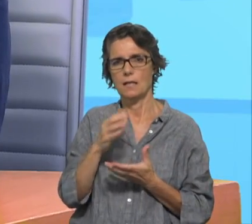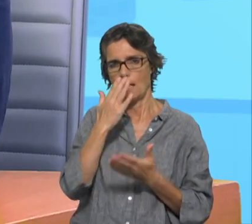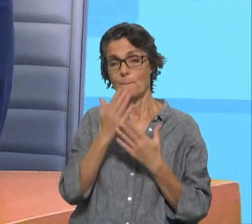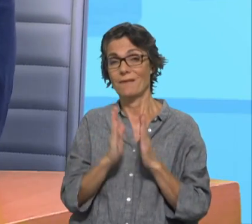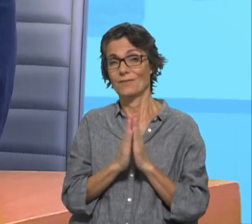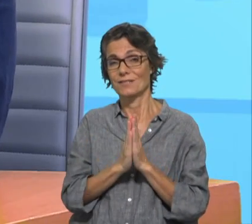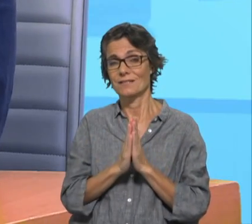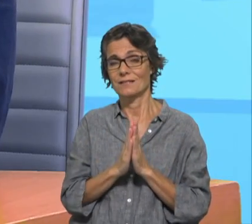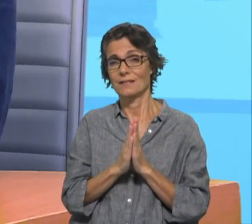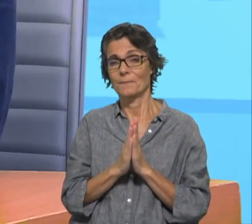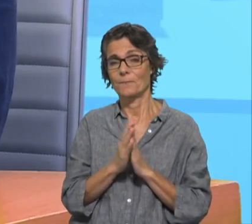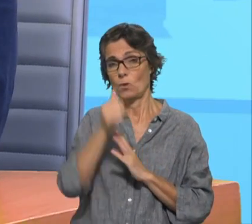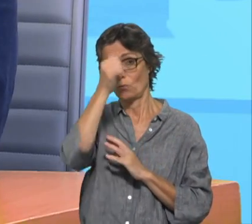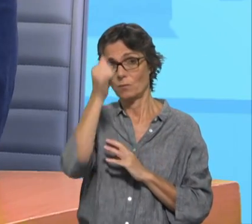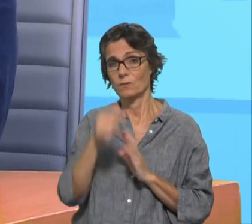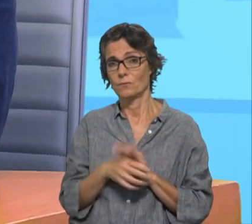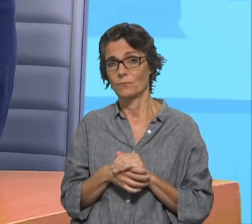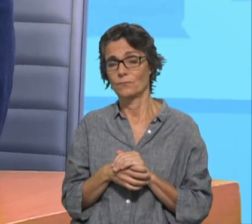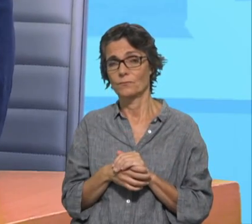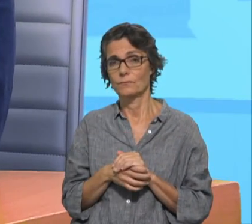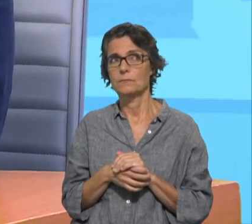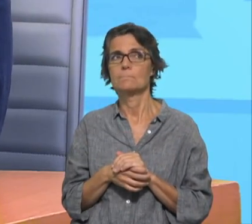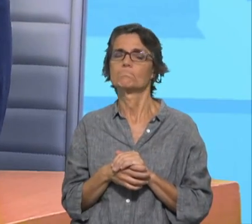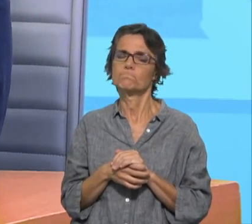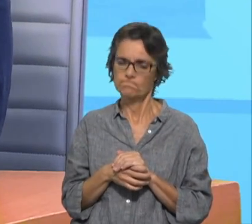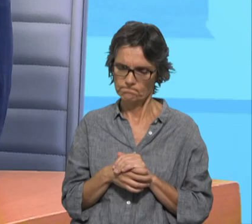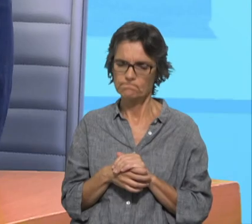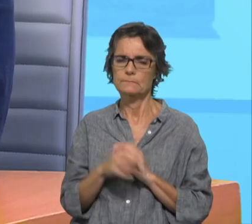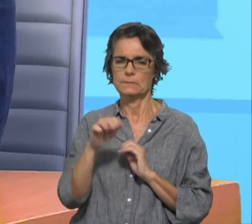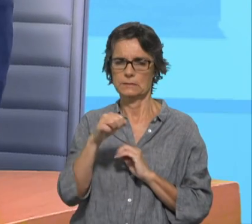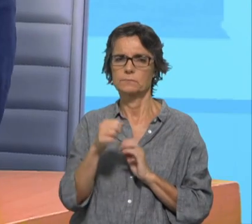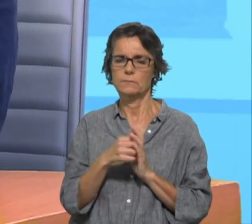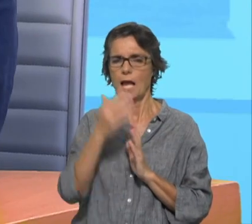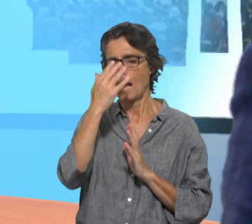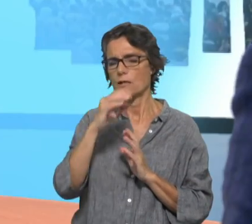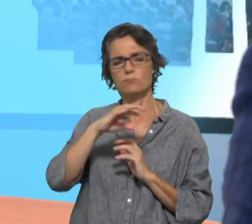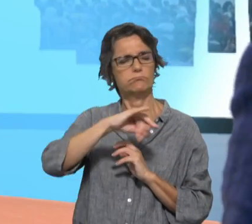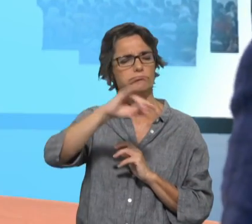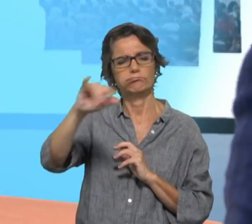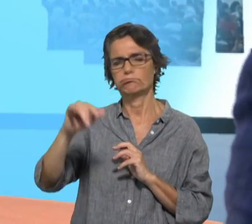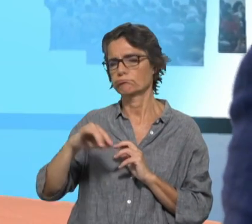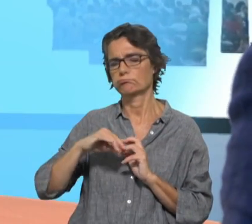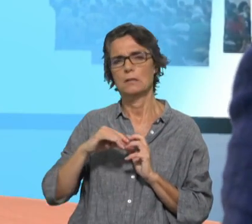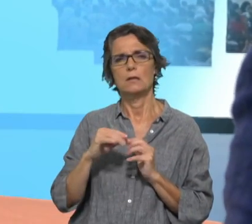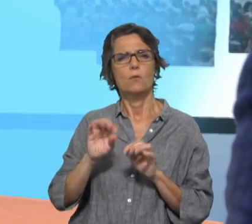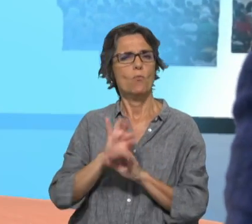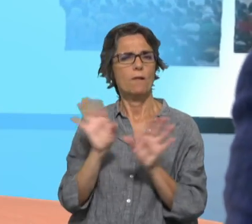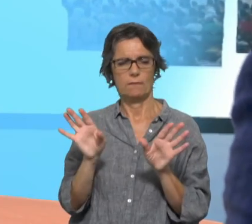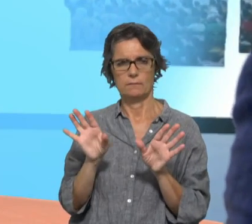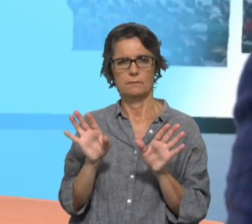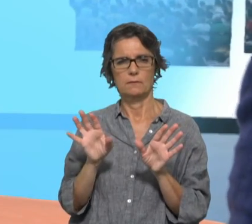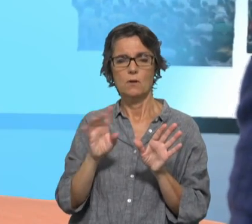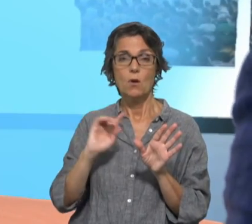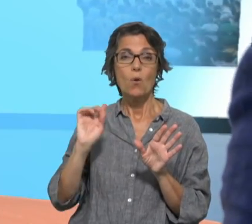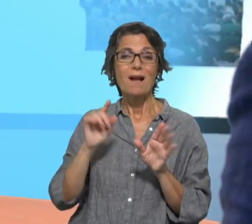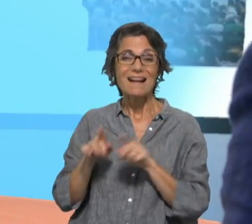Exatamente. E penso que saímos todos muito em qualquer reforçados. Parte do mundo. Em qualquer parte do mundo. Onde estejamos, celebrar a Eucaristia